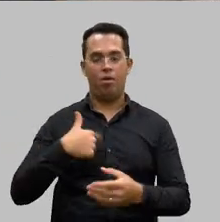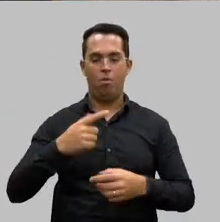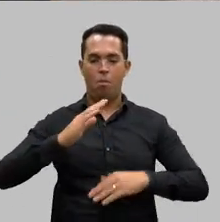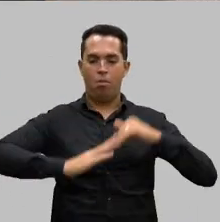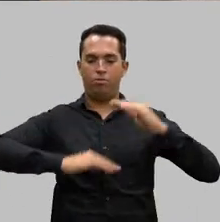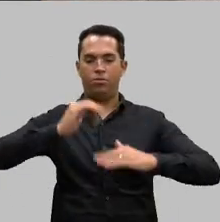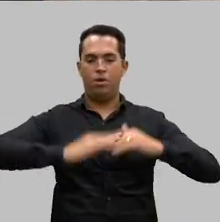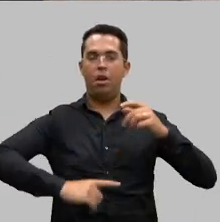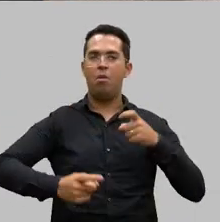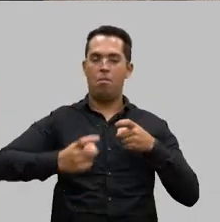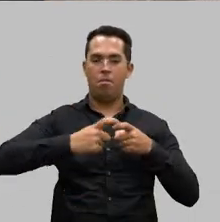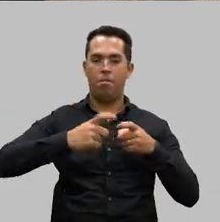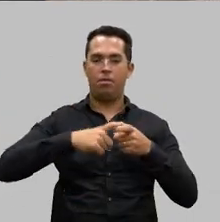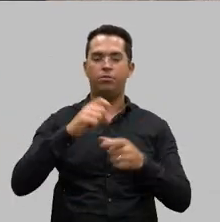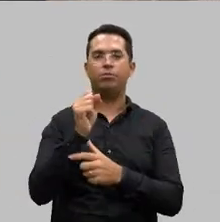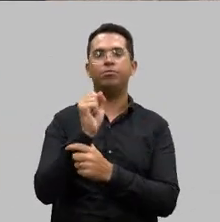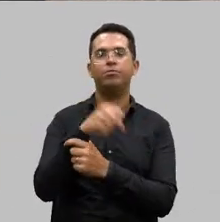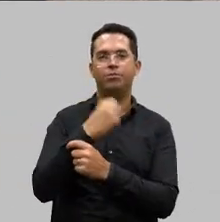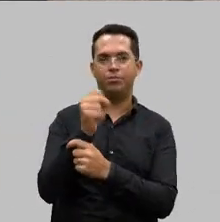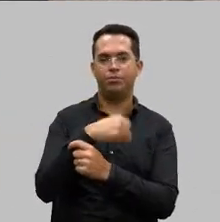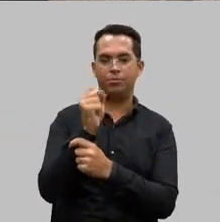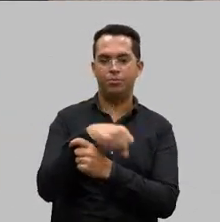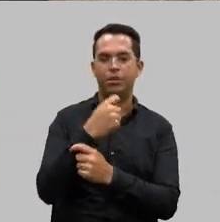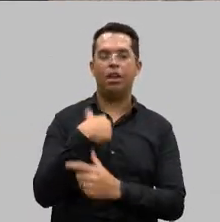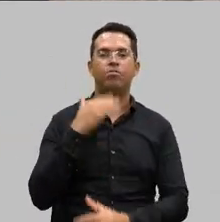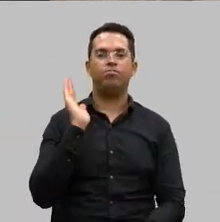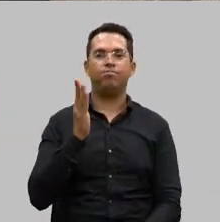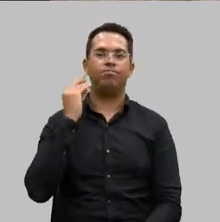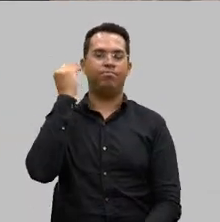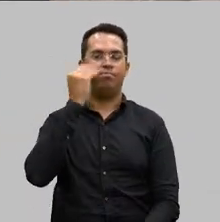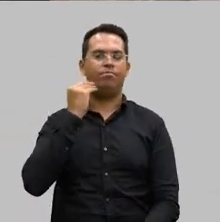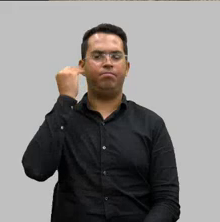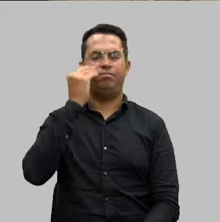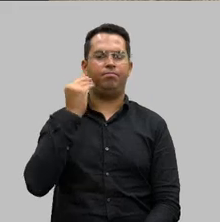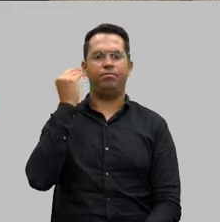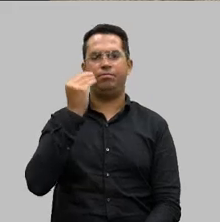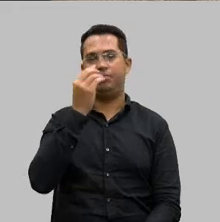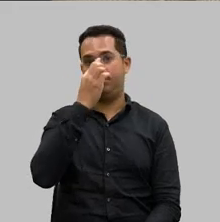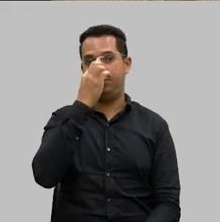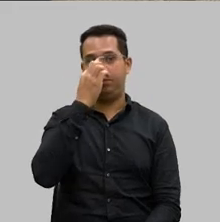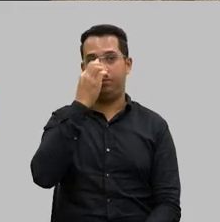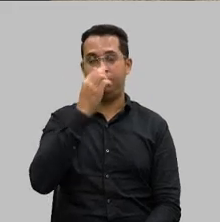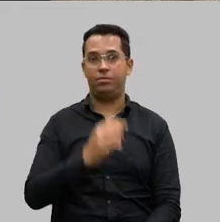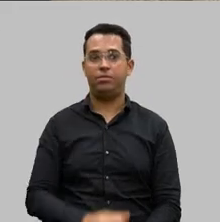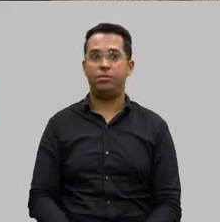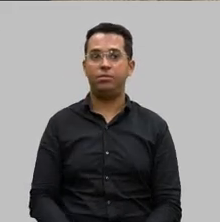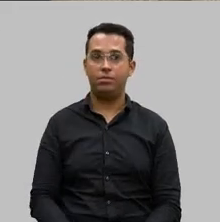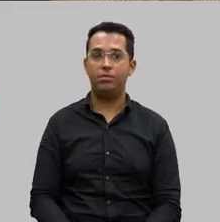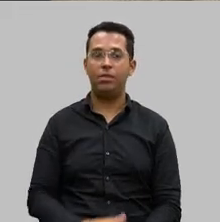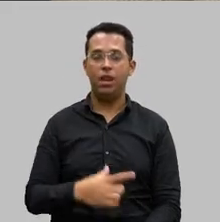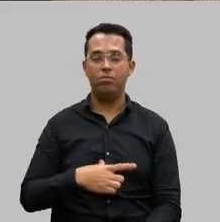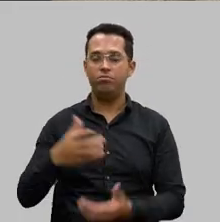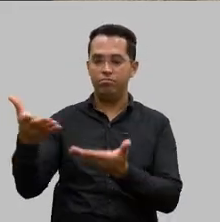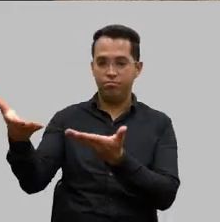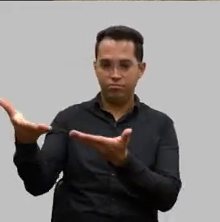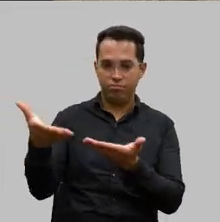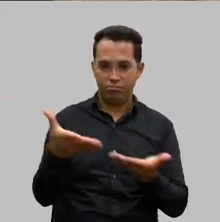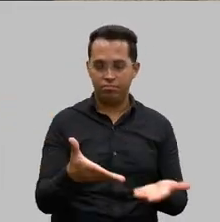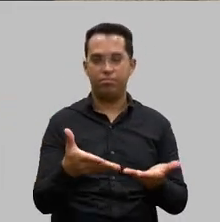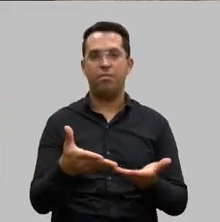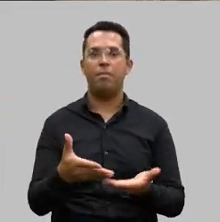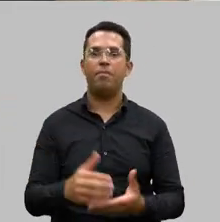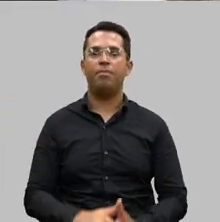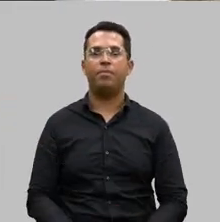e experiência nesse ramo atendi muitos milhares de deficientes quando eram